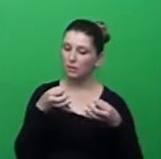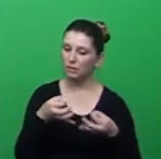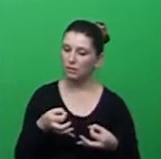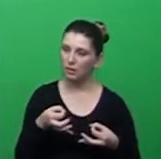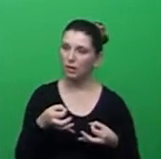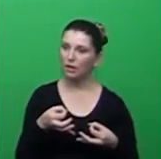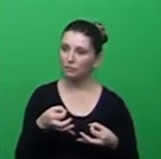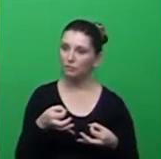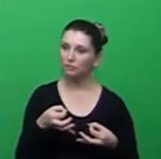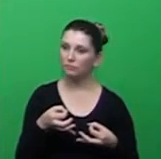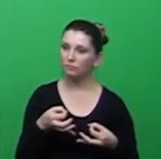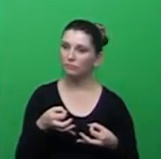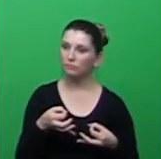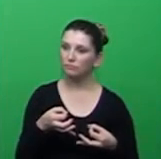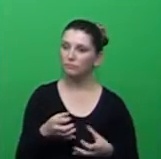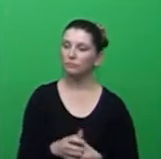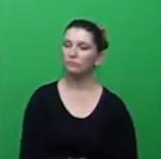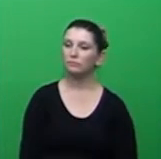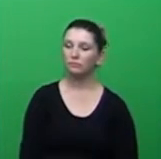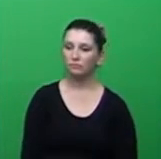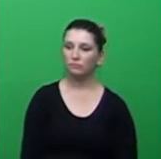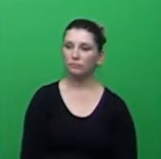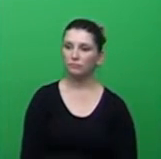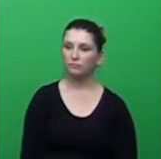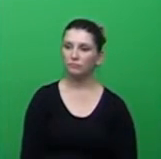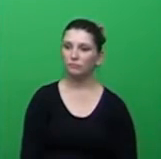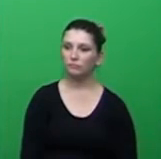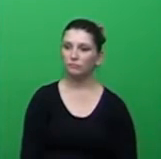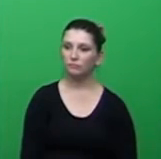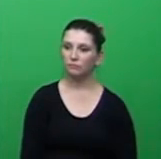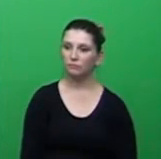os direcionei ao lixo.